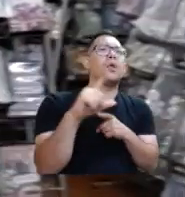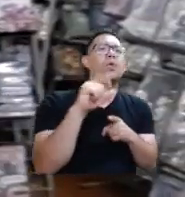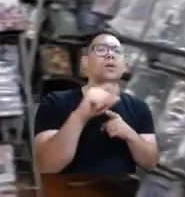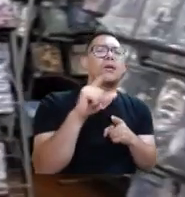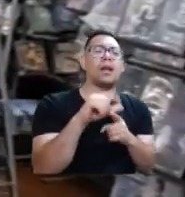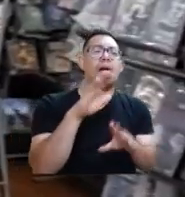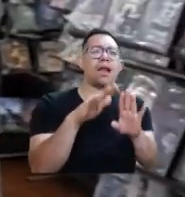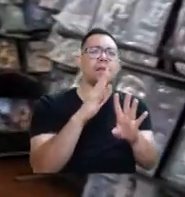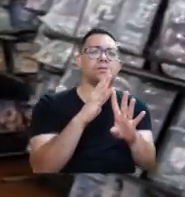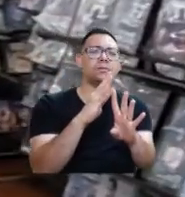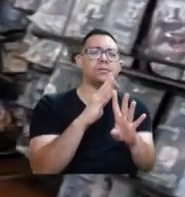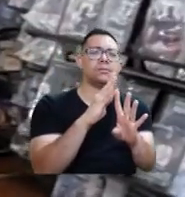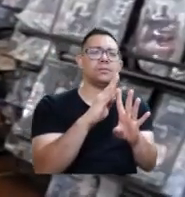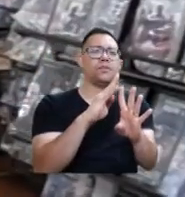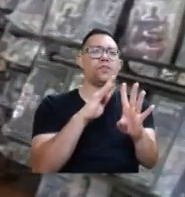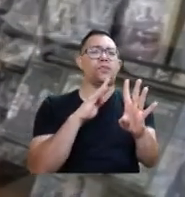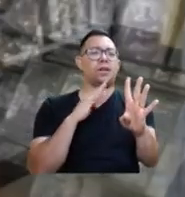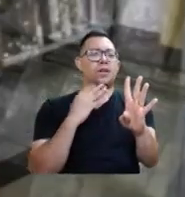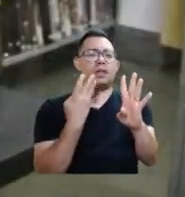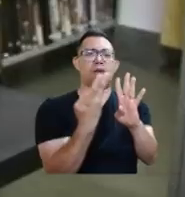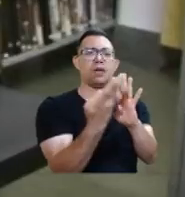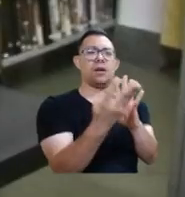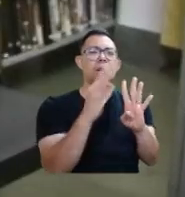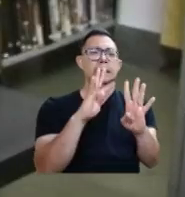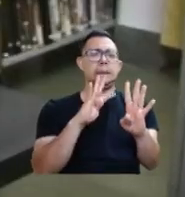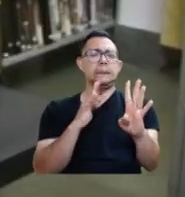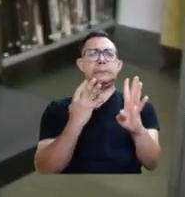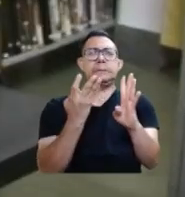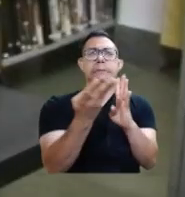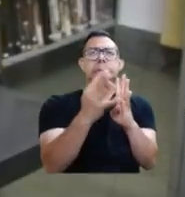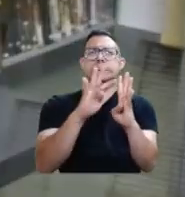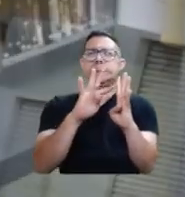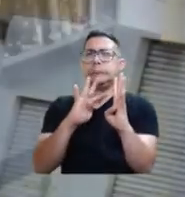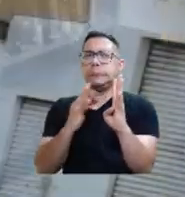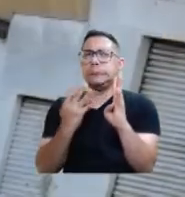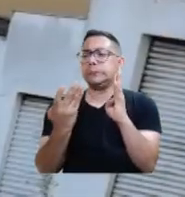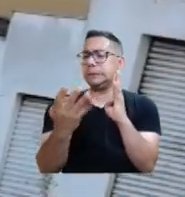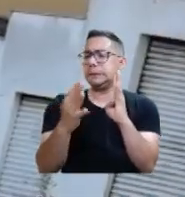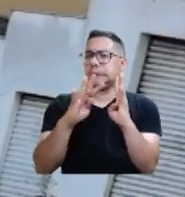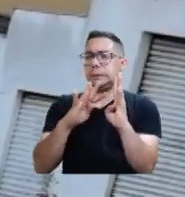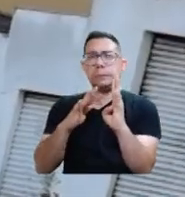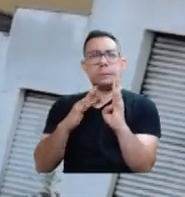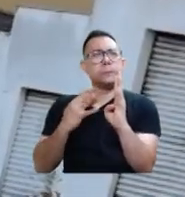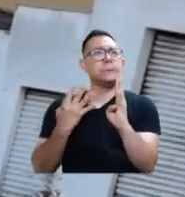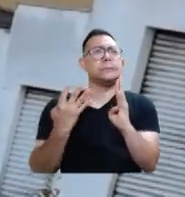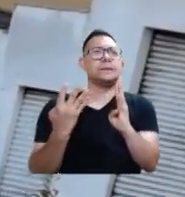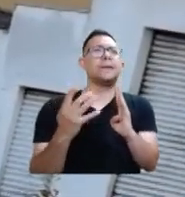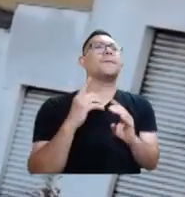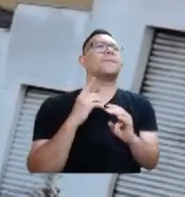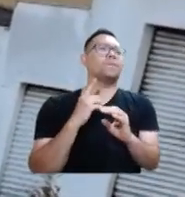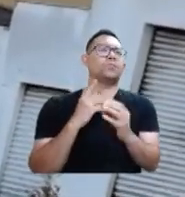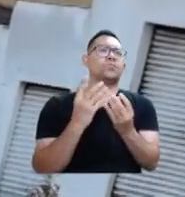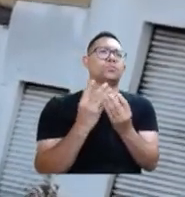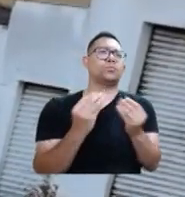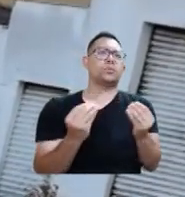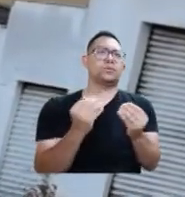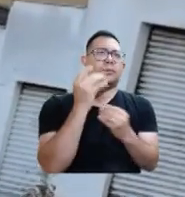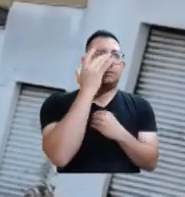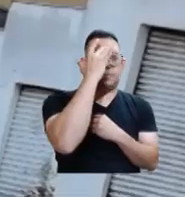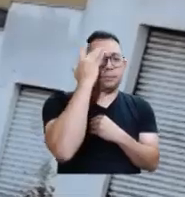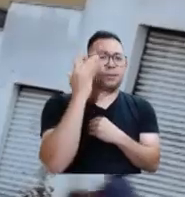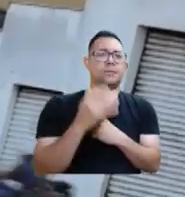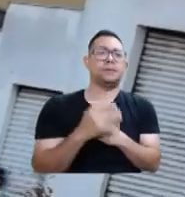né? Às vezes a fila que formava, eu não sei quantas pessoas, aqui da Barracão e até lá na porta. Virava